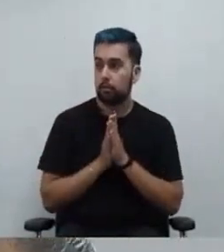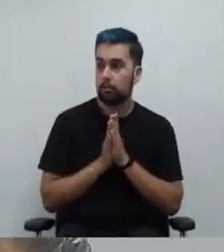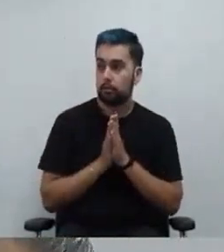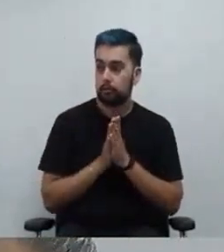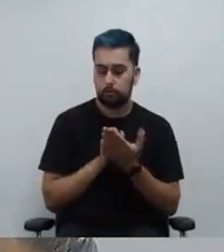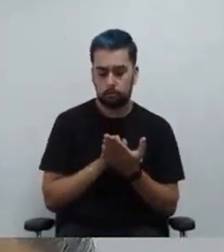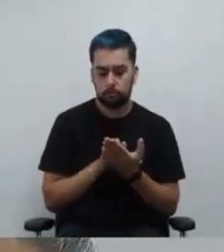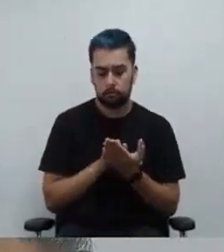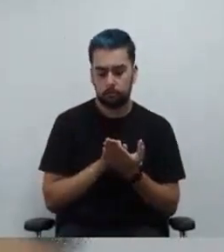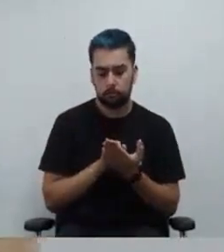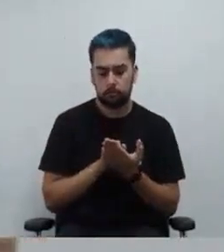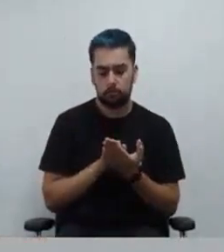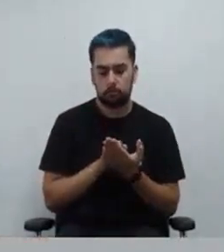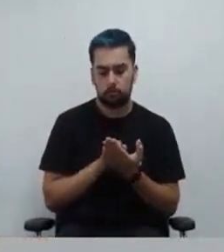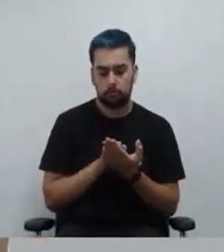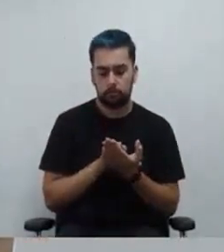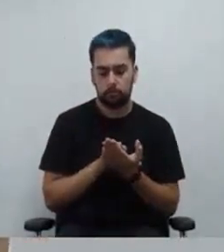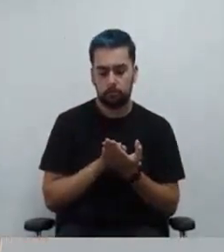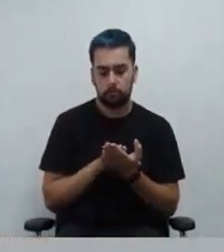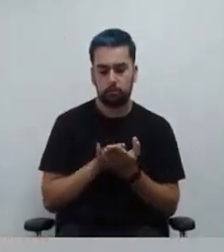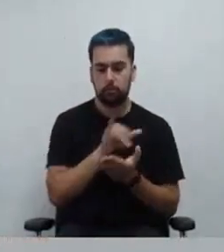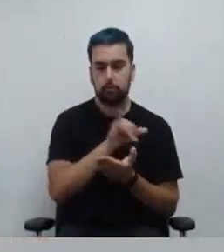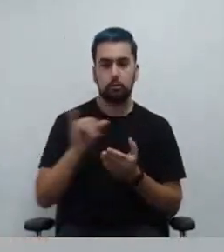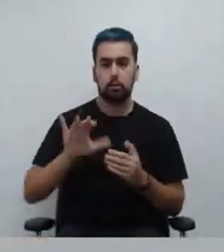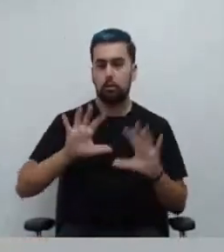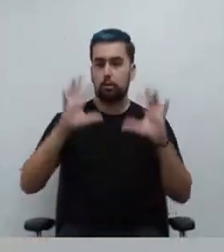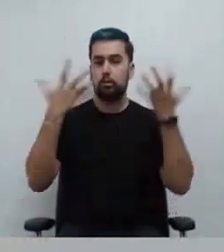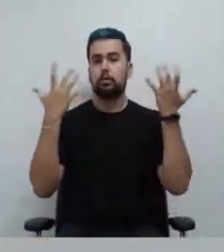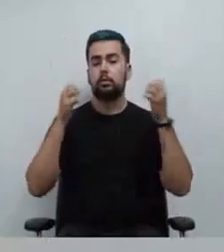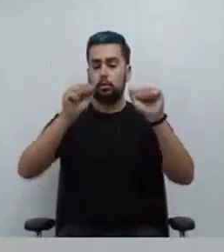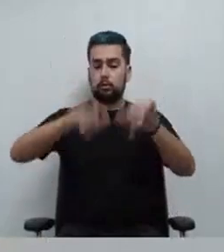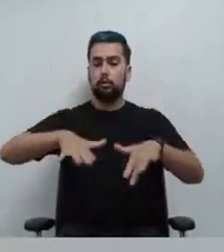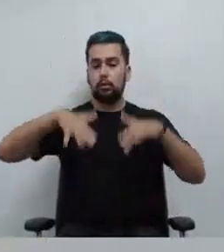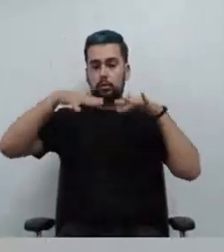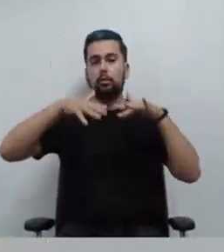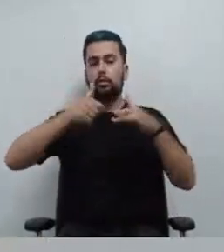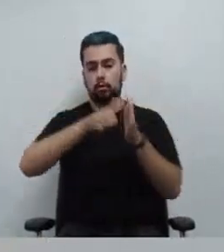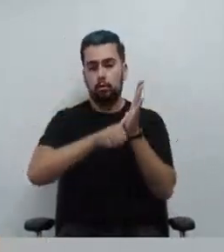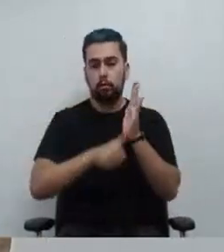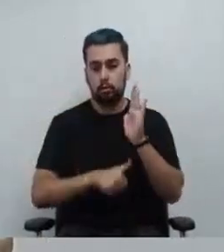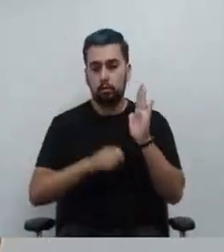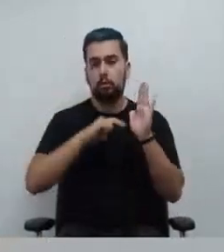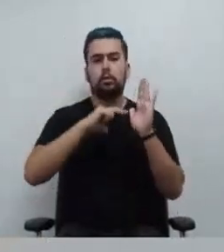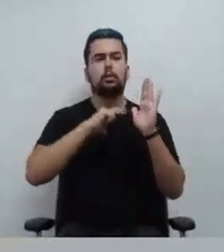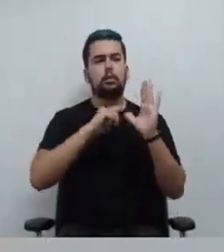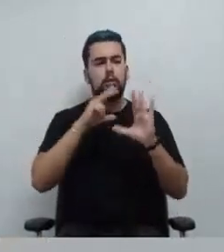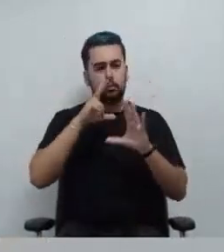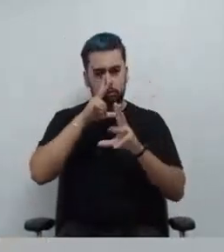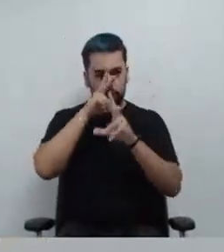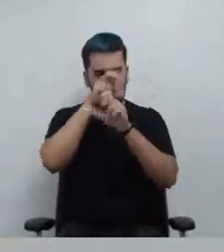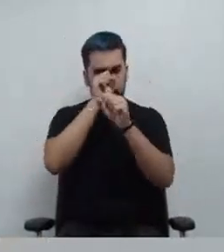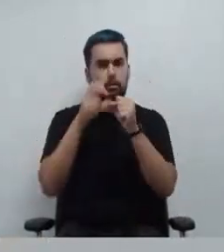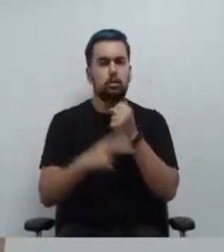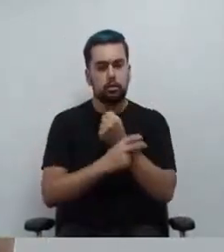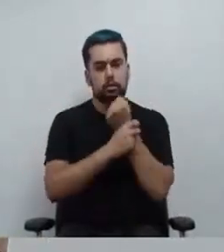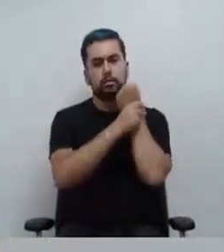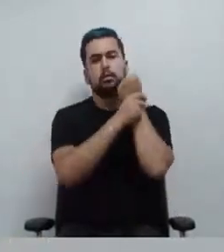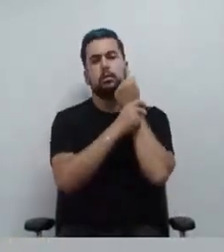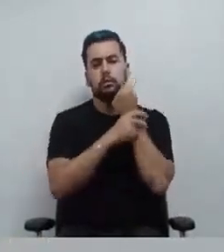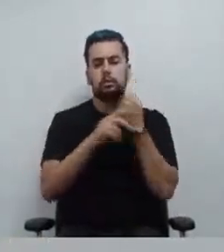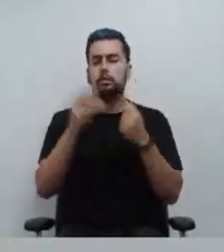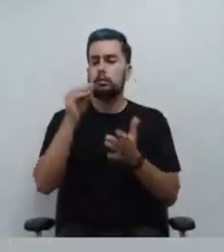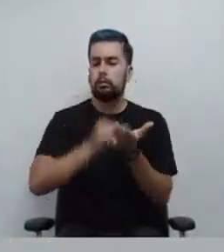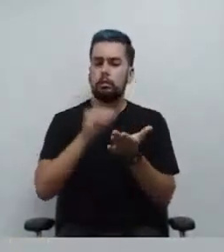E se isso aconteceu no Fórum da Barra Funda, que tem uma segurança mais reforçada, faltou instalação